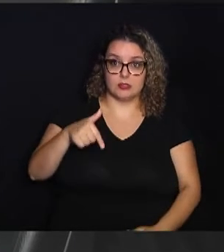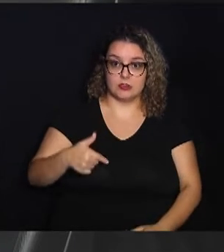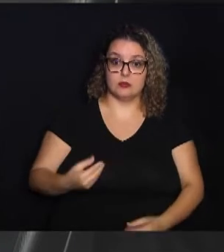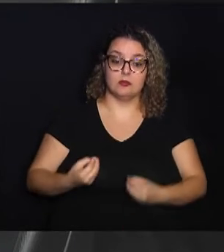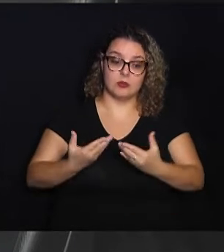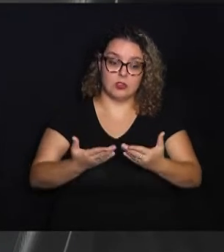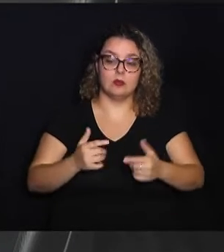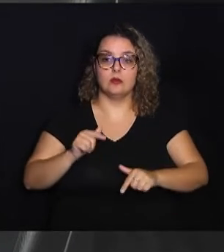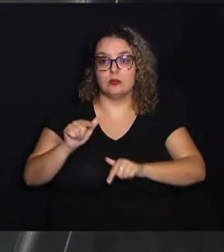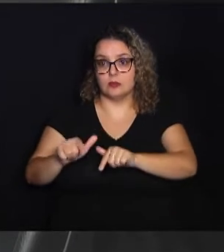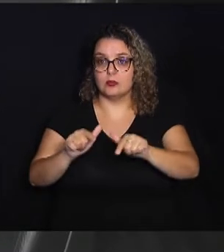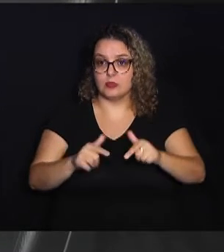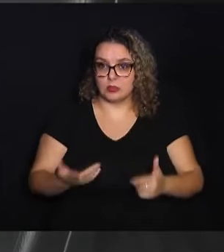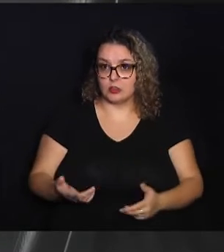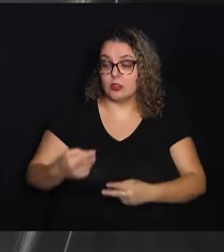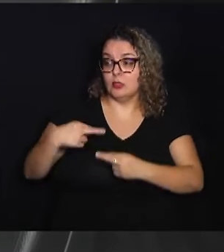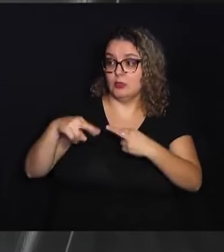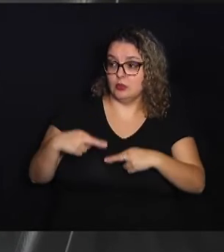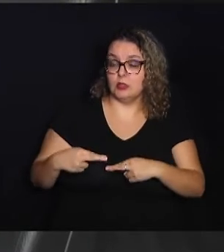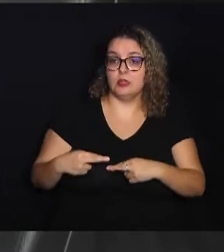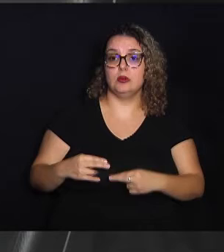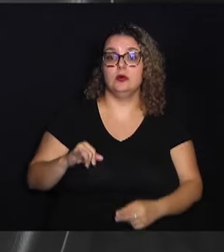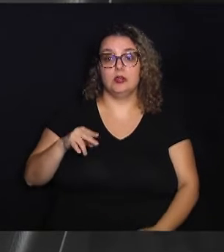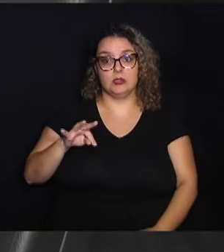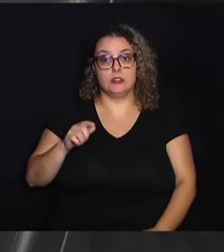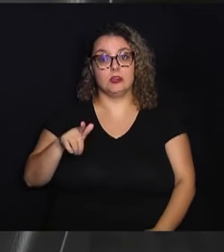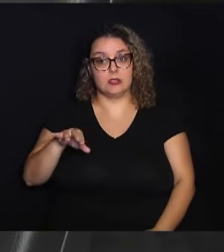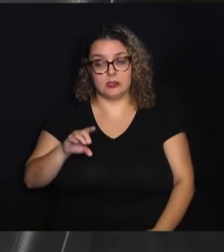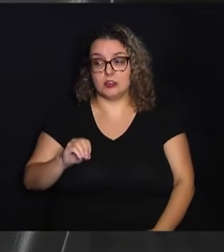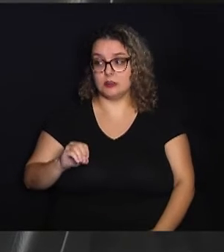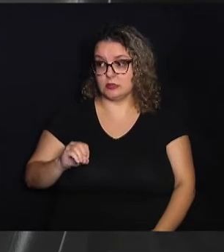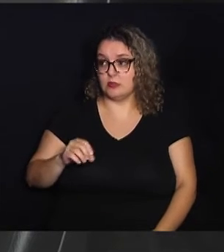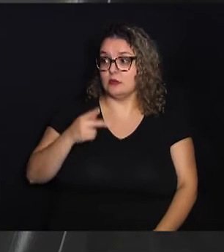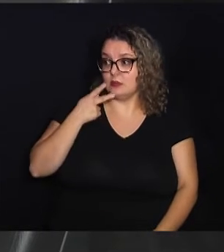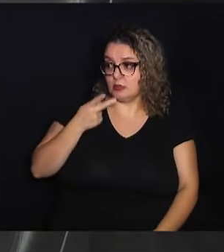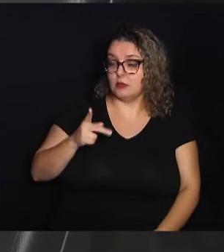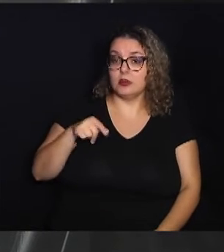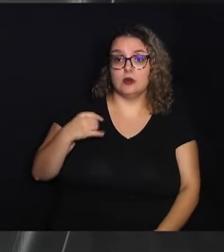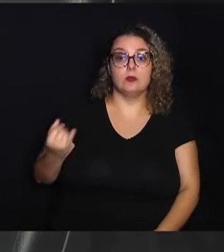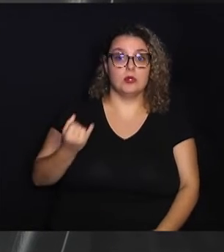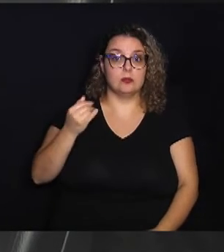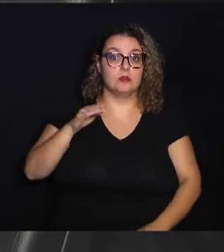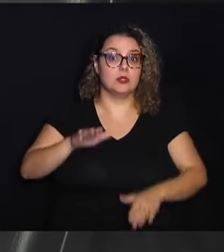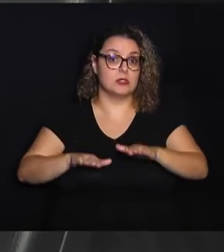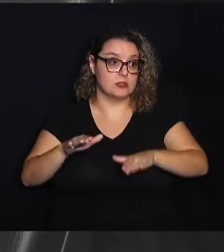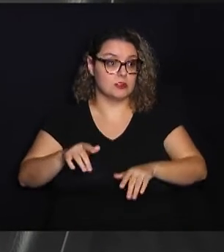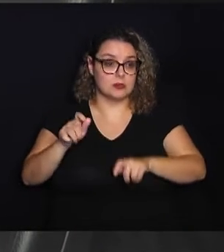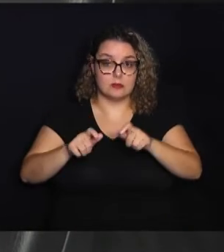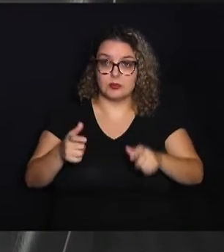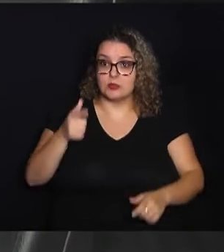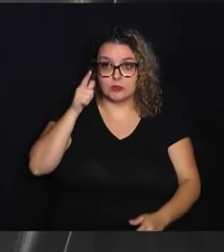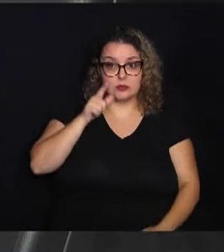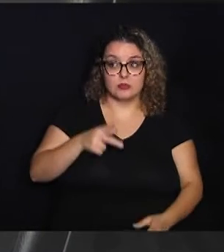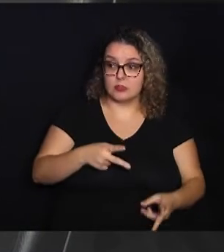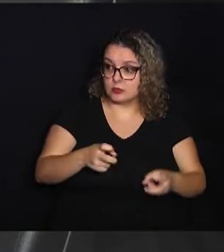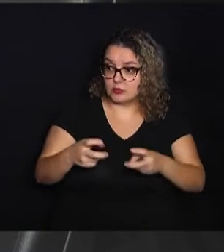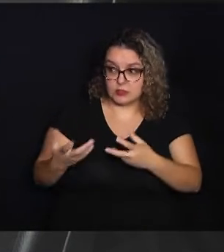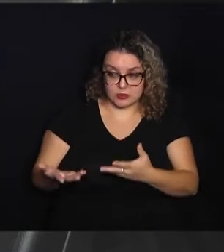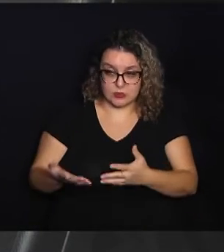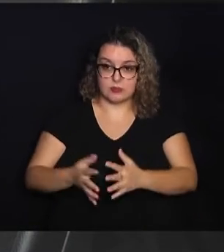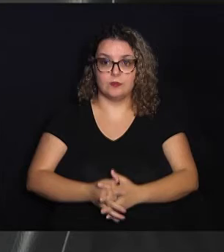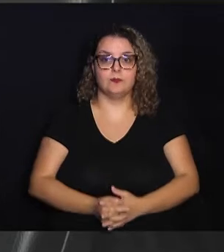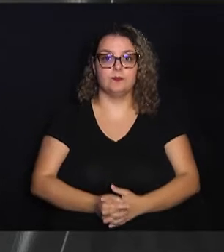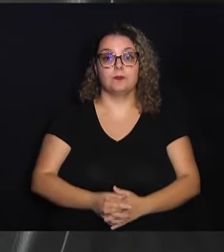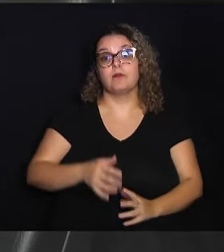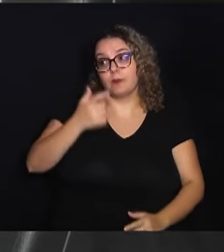outros lugares. E com relação à integração que você falou, isso é muito importante porque muitas pessoas não conseguem perceber isso. Eu